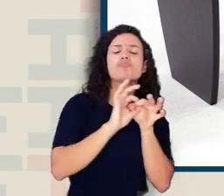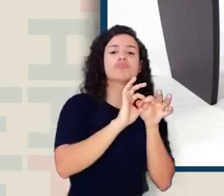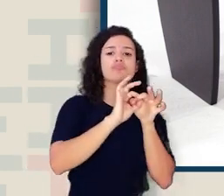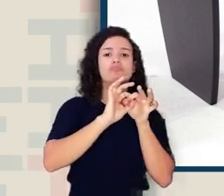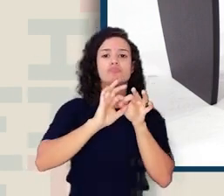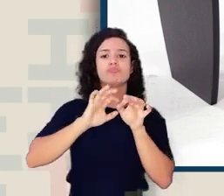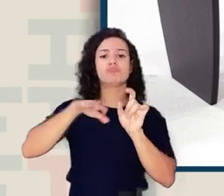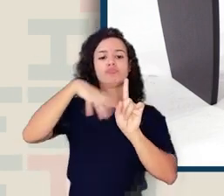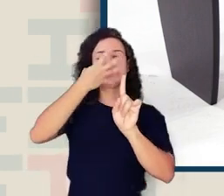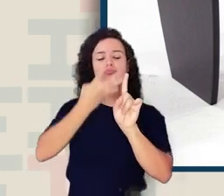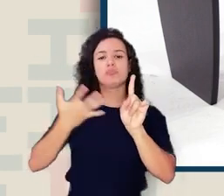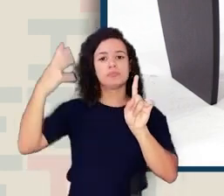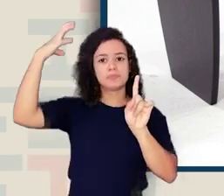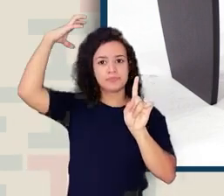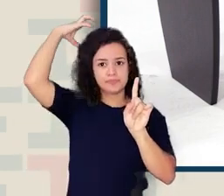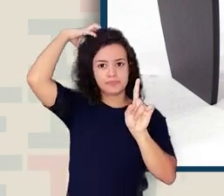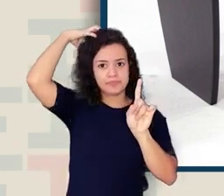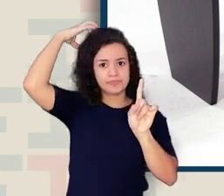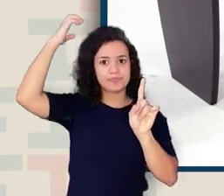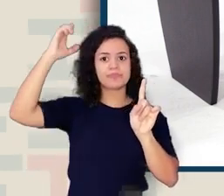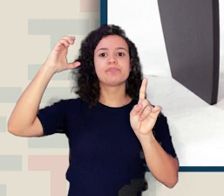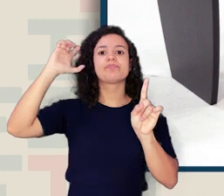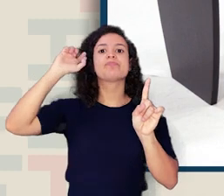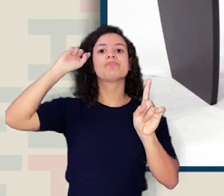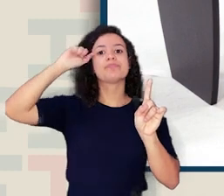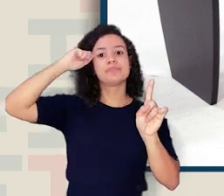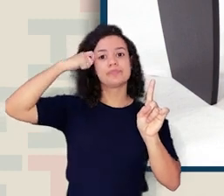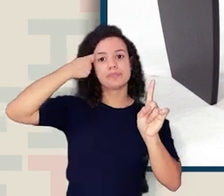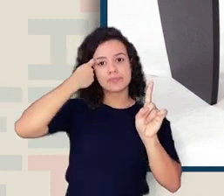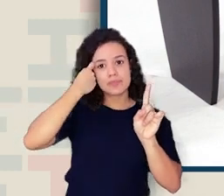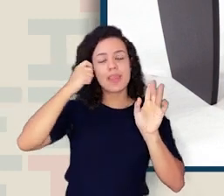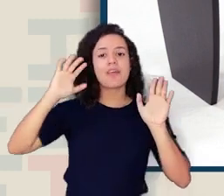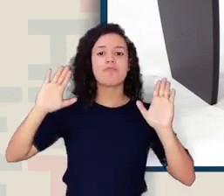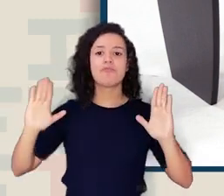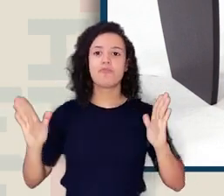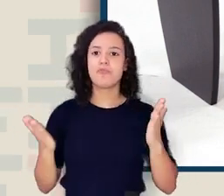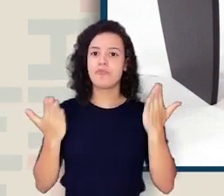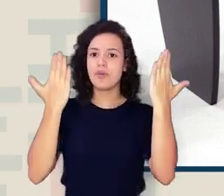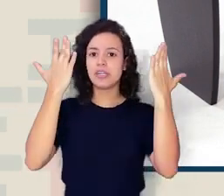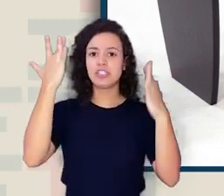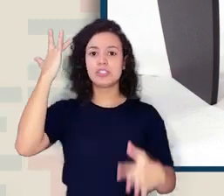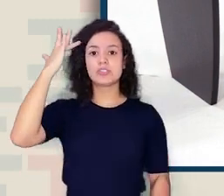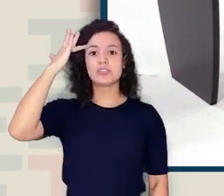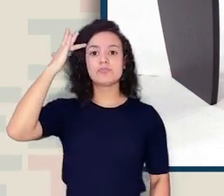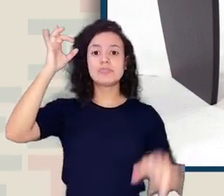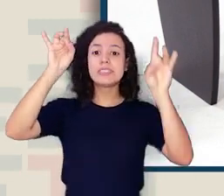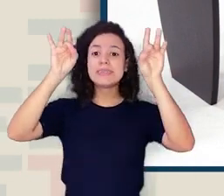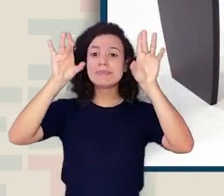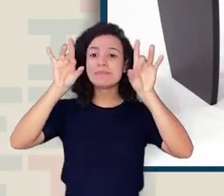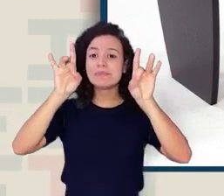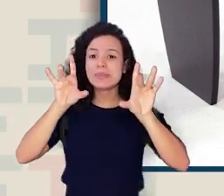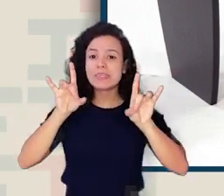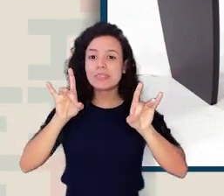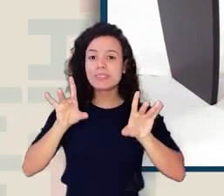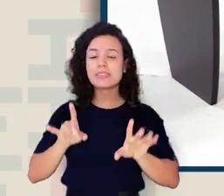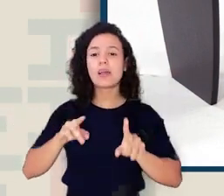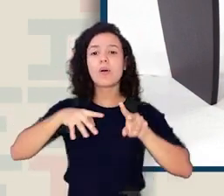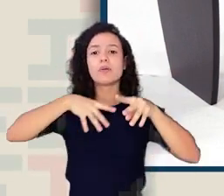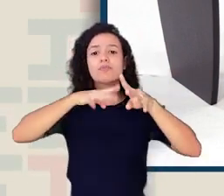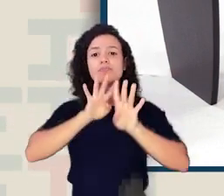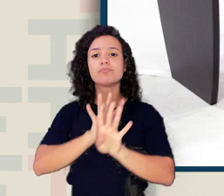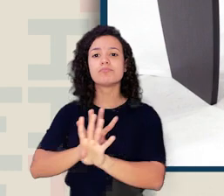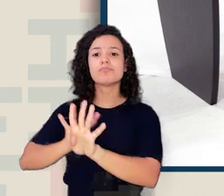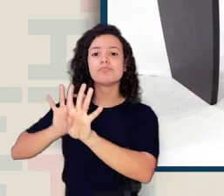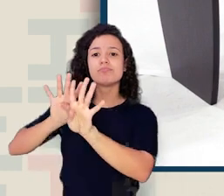sentido musical de uma coroação de uma rainha negra. É uma festa solene, é uma festa de caminhada, é